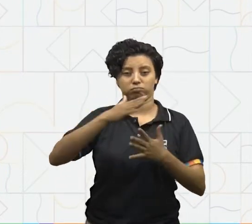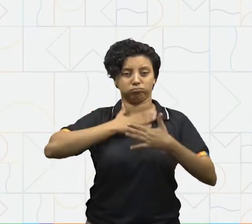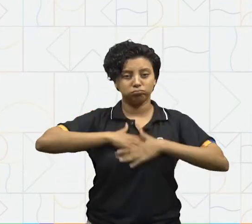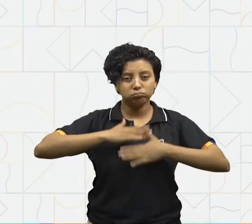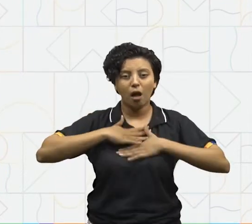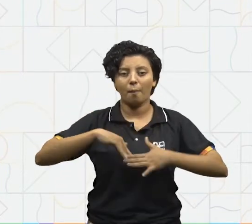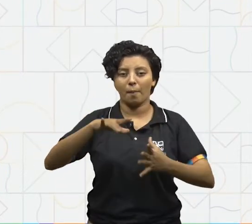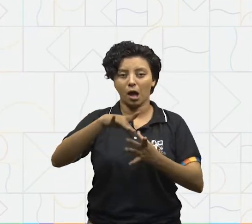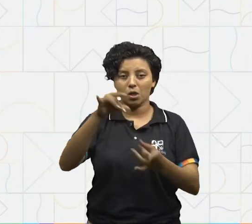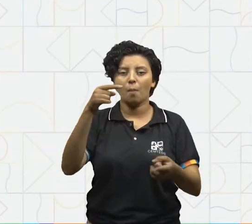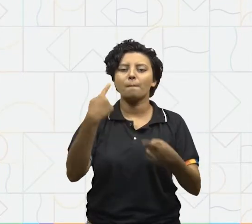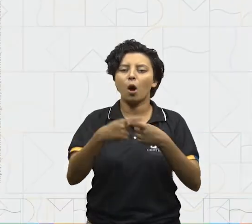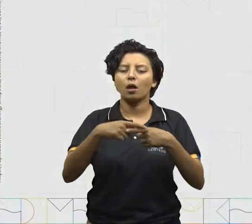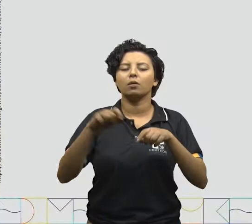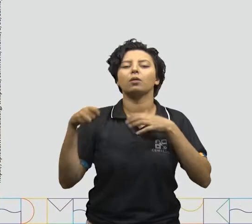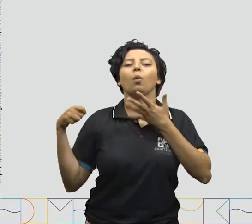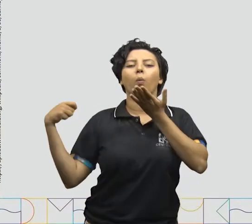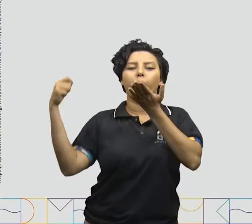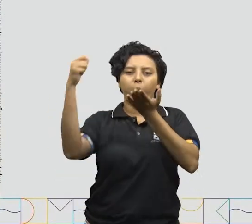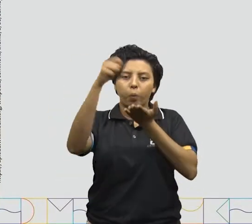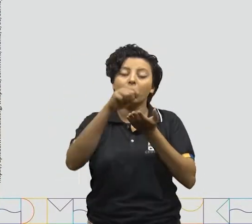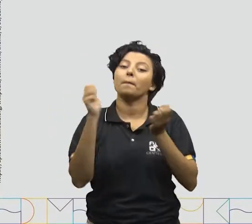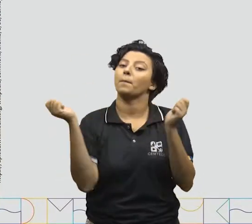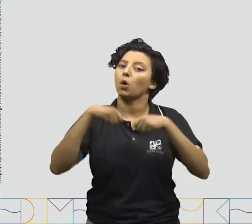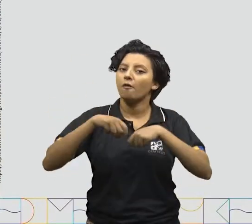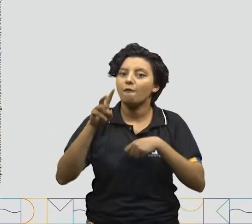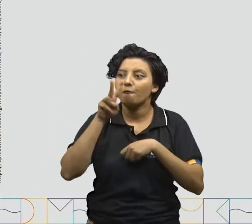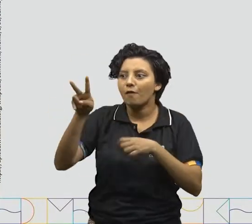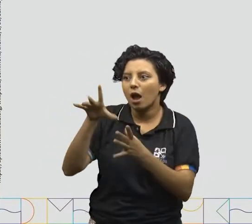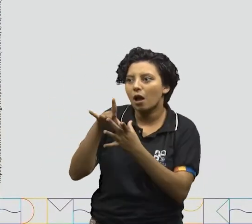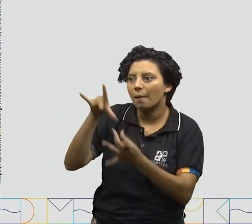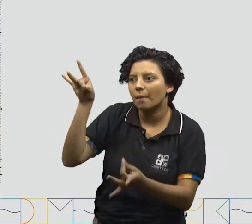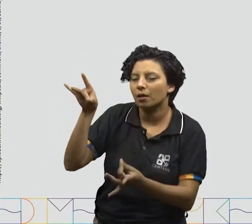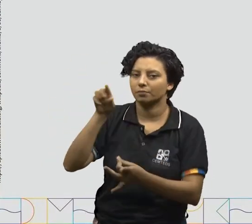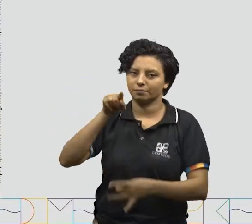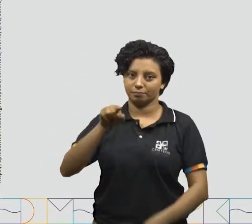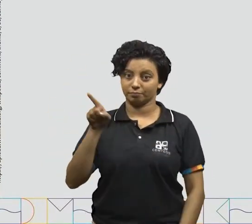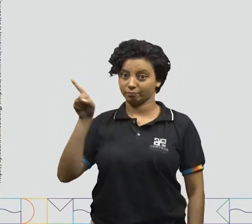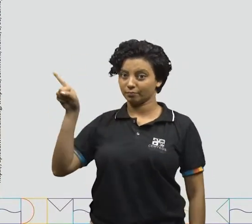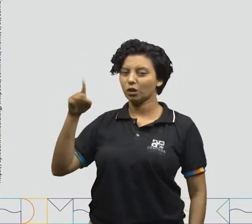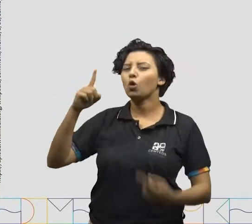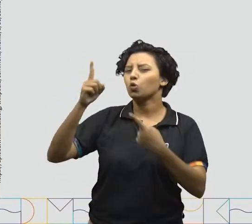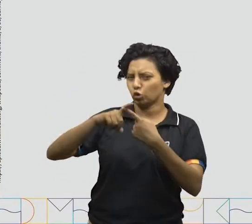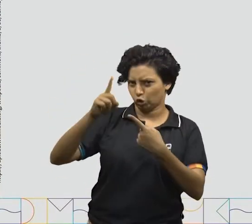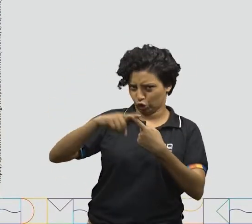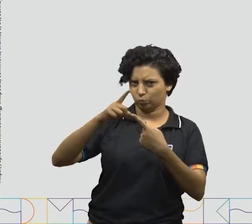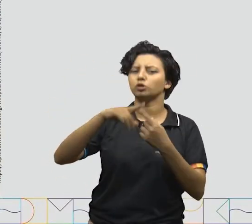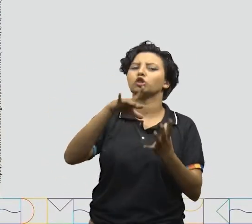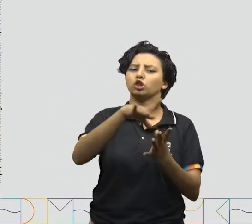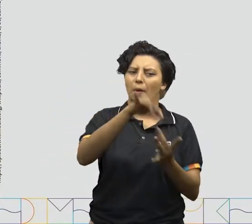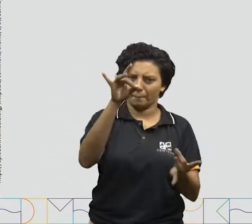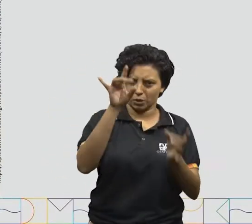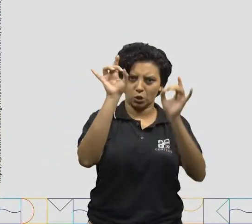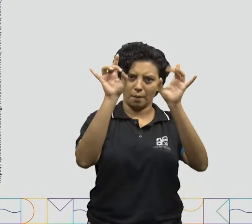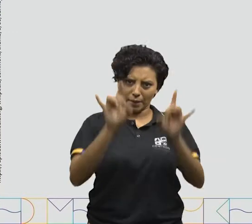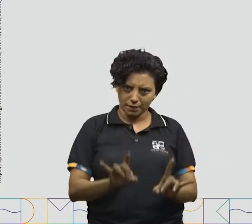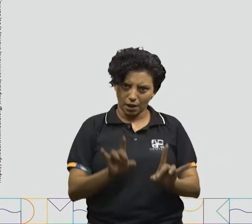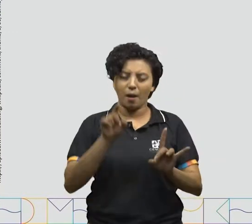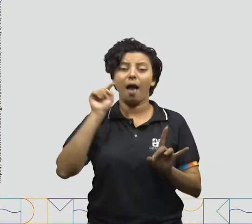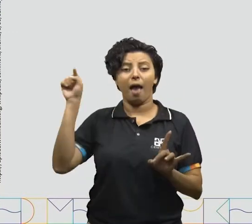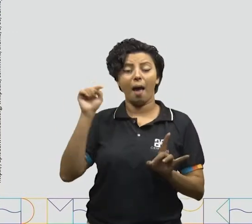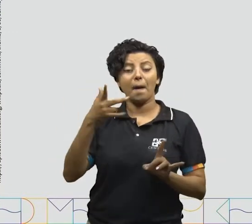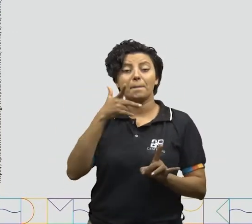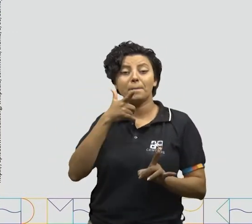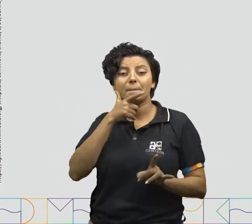próprios xamãs podiam vê-los. Um dos espíritos inuits é de Sedna. ela é conhecida como a mãe dos animais